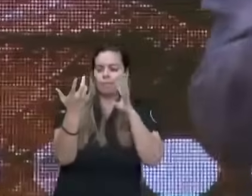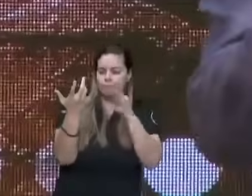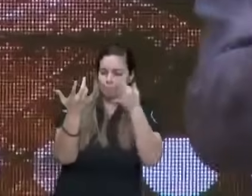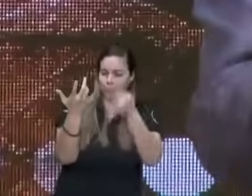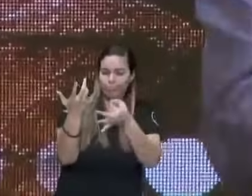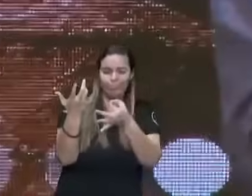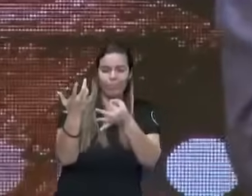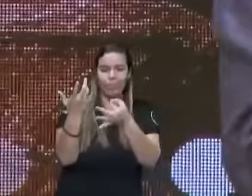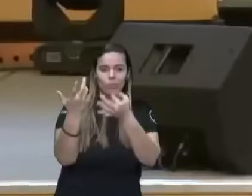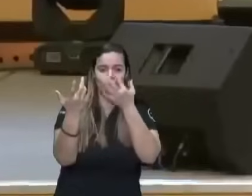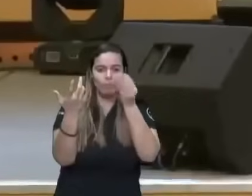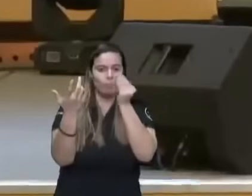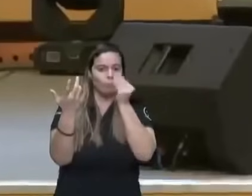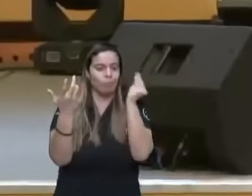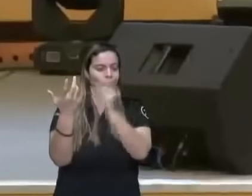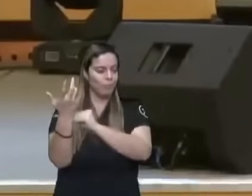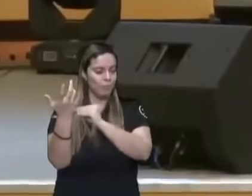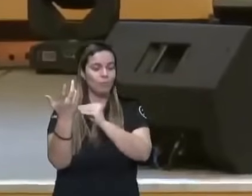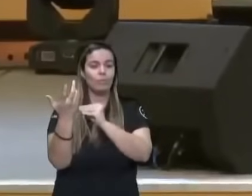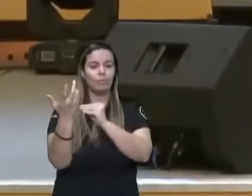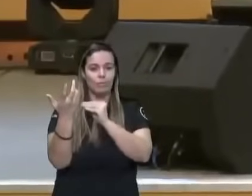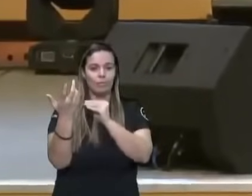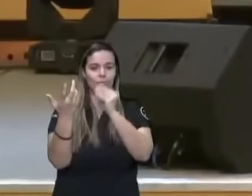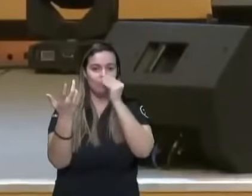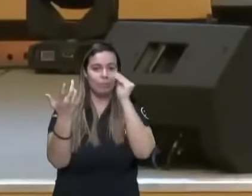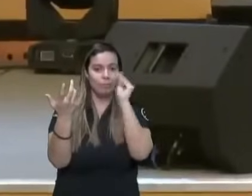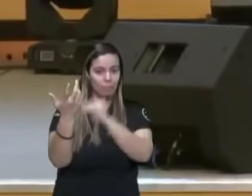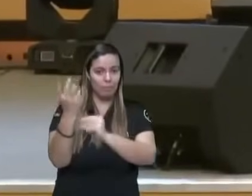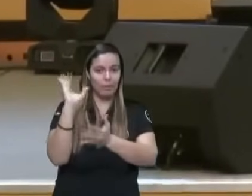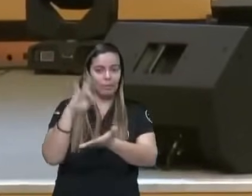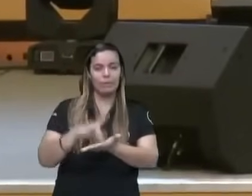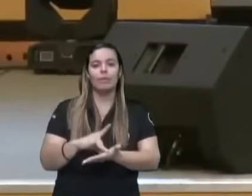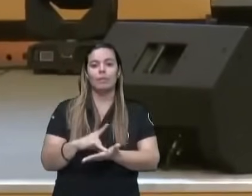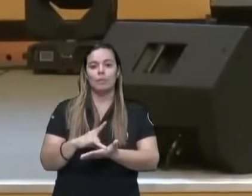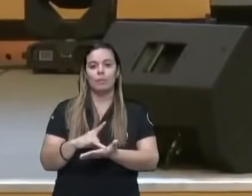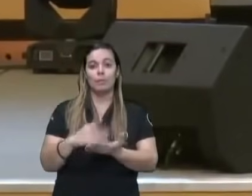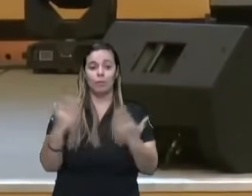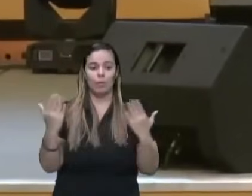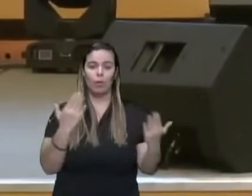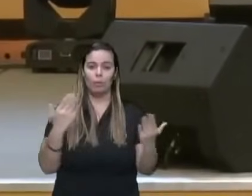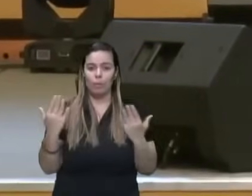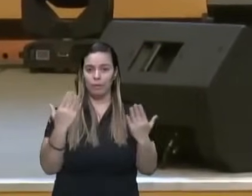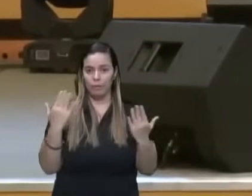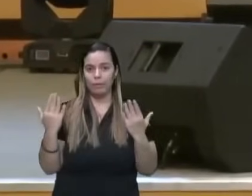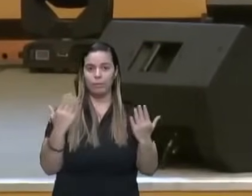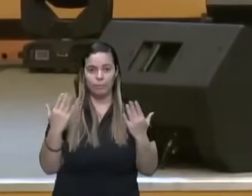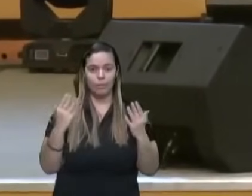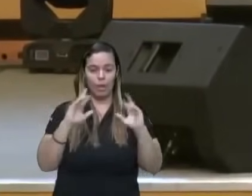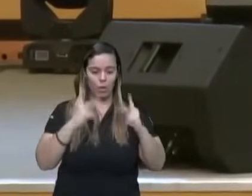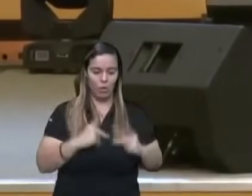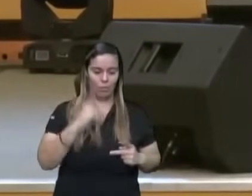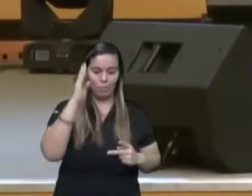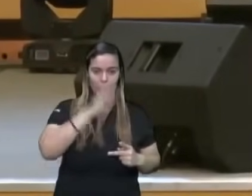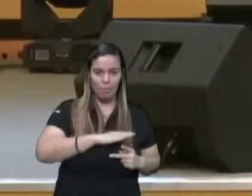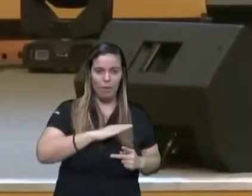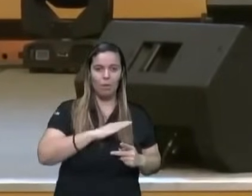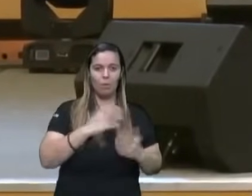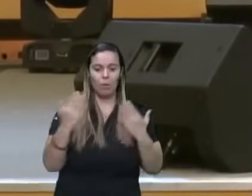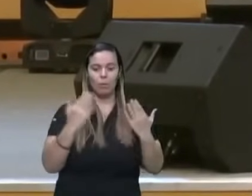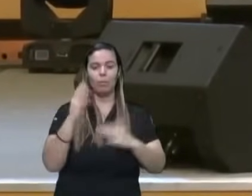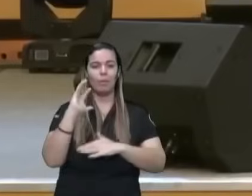sua. Você vai ser desprezado. Está comparando aqui a tamargueira. Eu estou dizendo o que é isso. Tá?